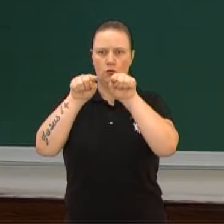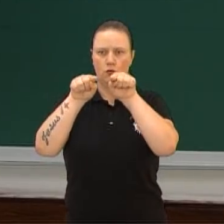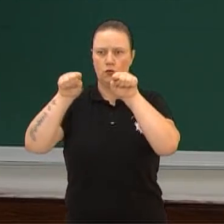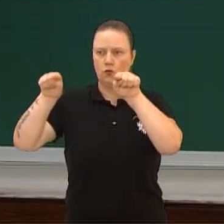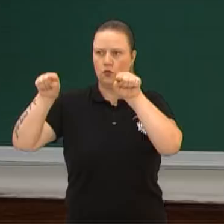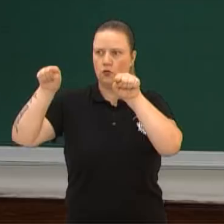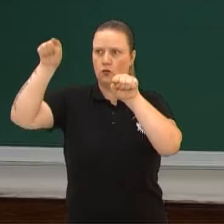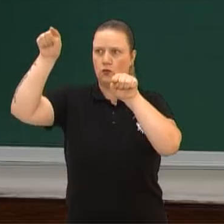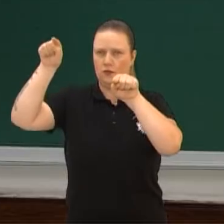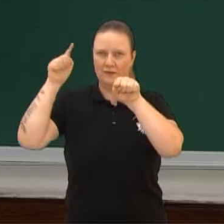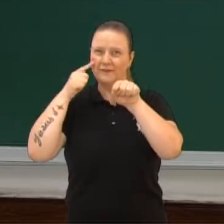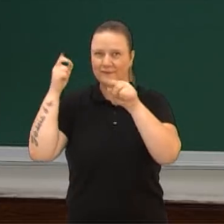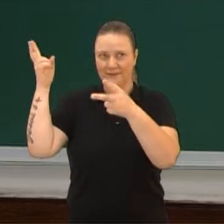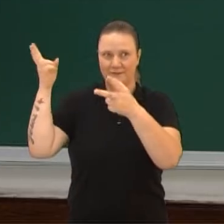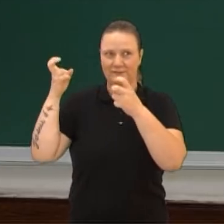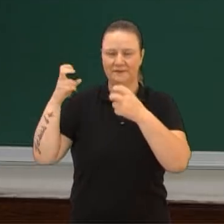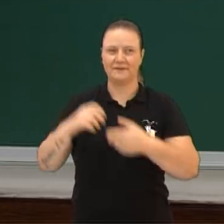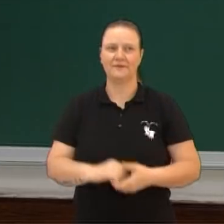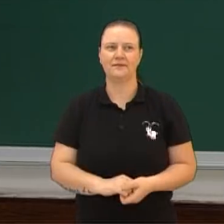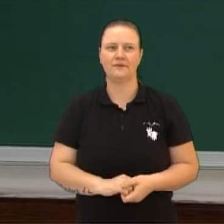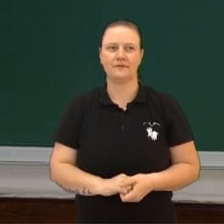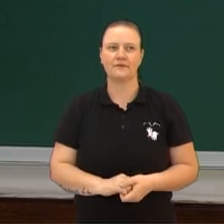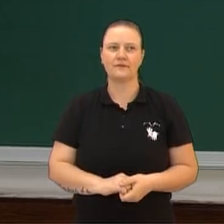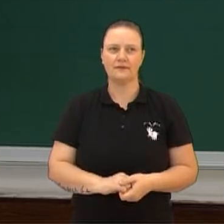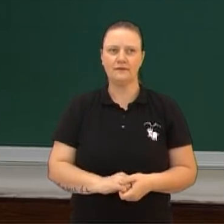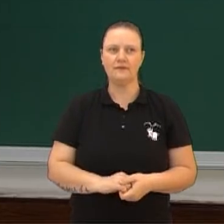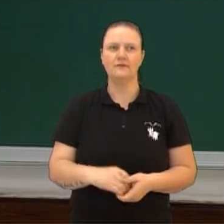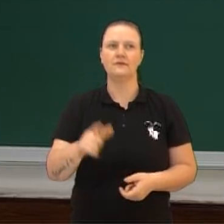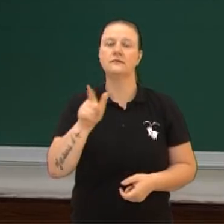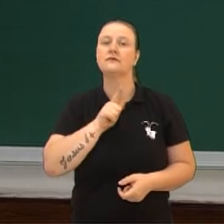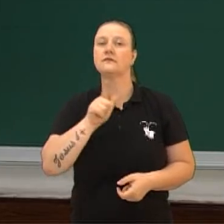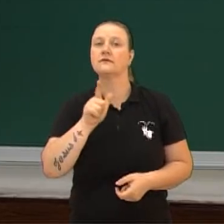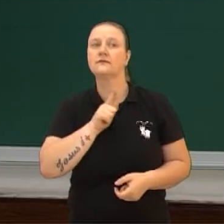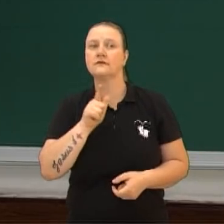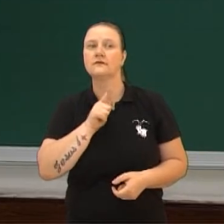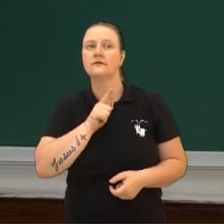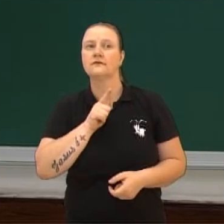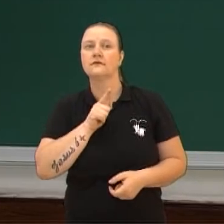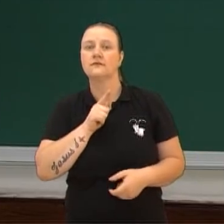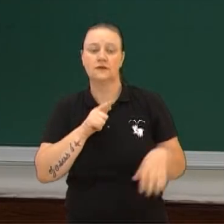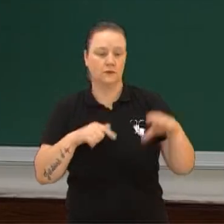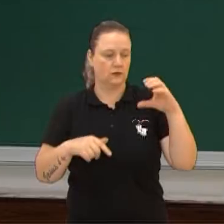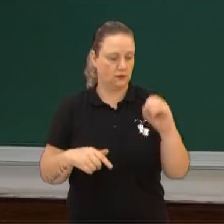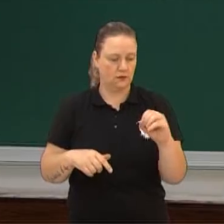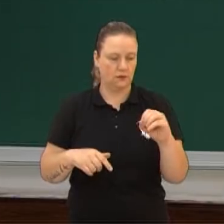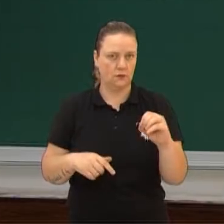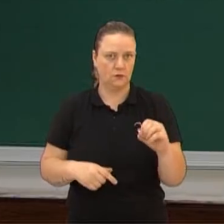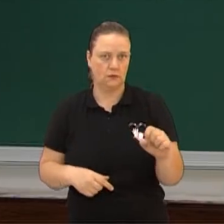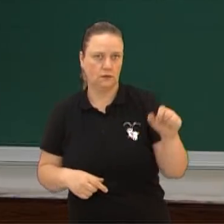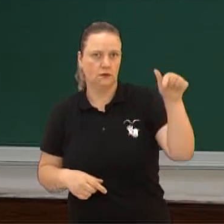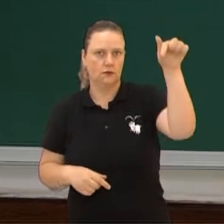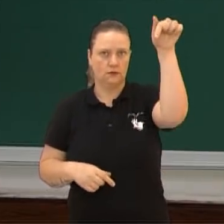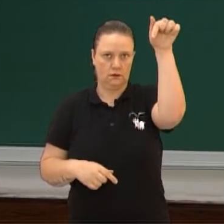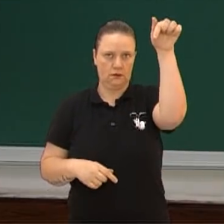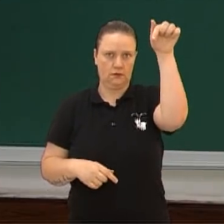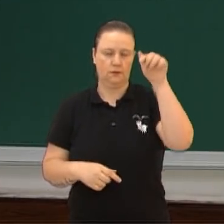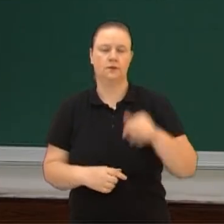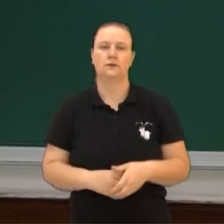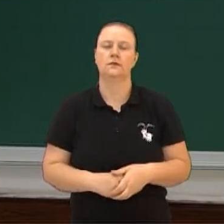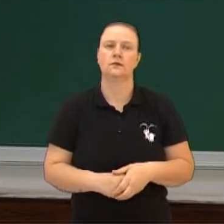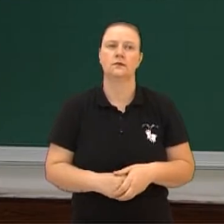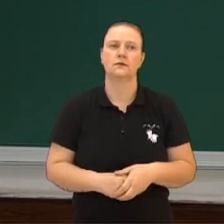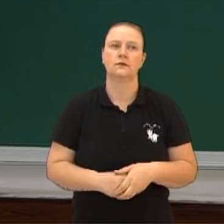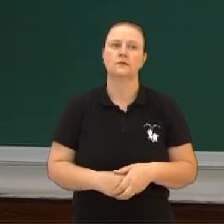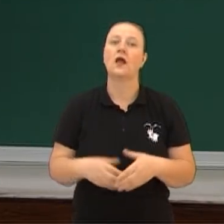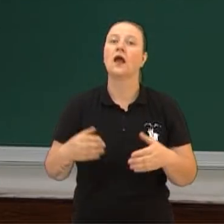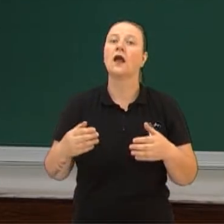meu gráfico, né, ó, vertical, que eu tenho ali numerado de 0 a 7, tá? Então, a Bruna ficou ali